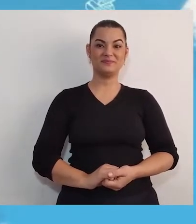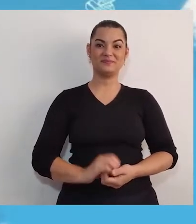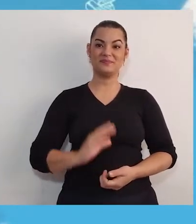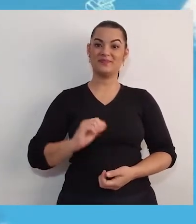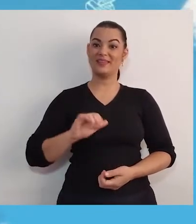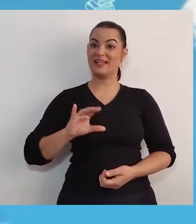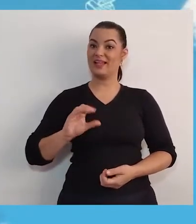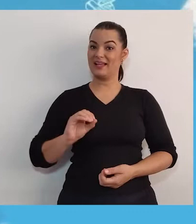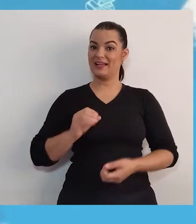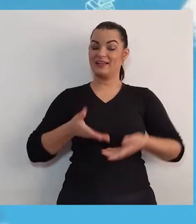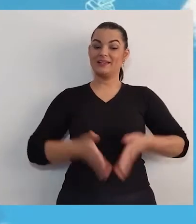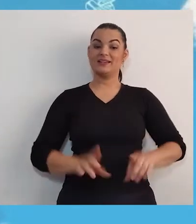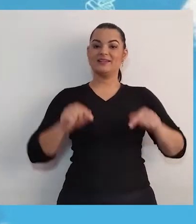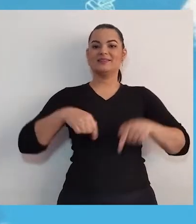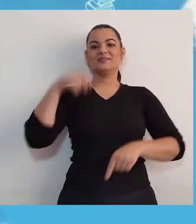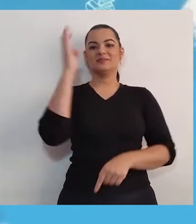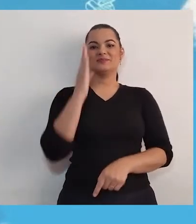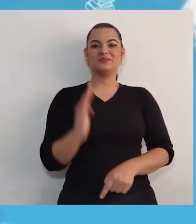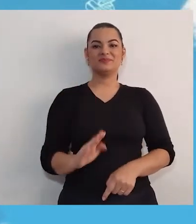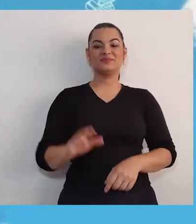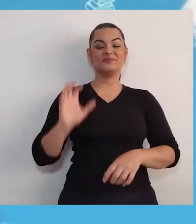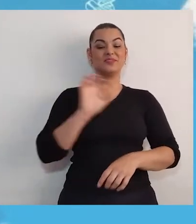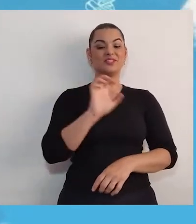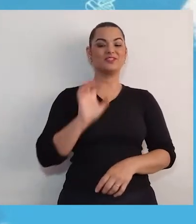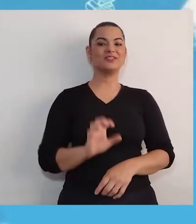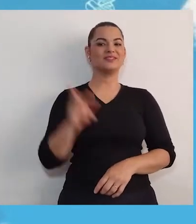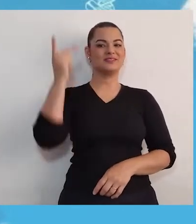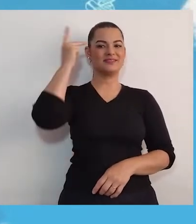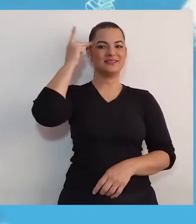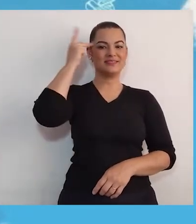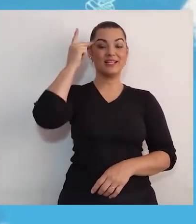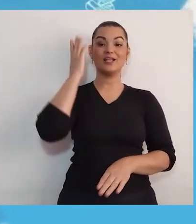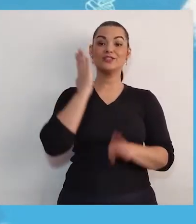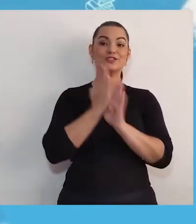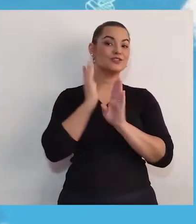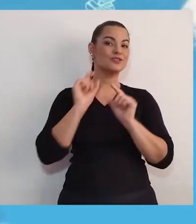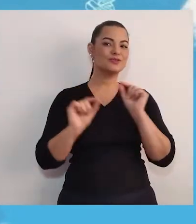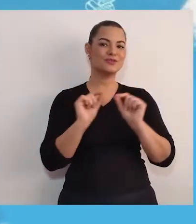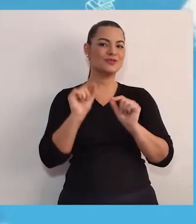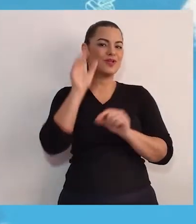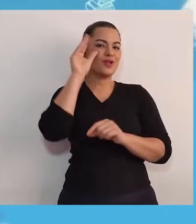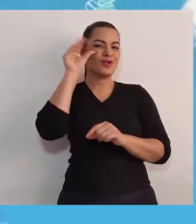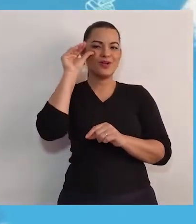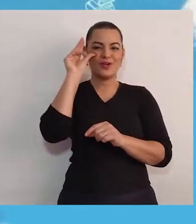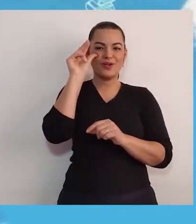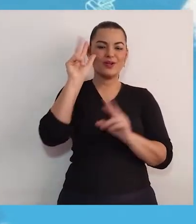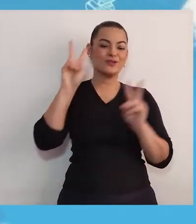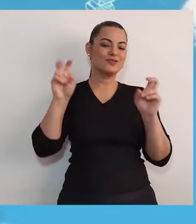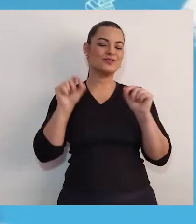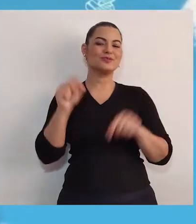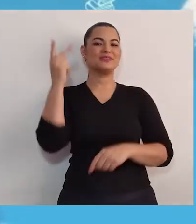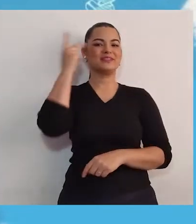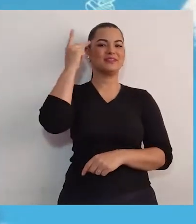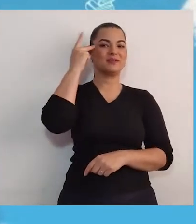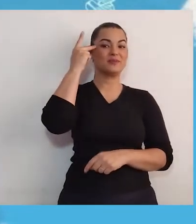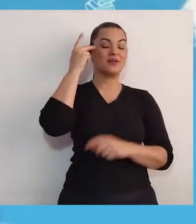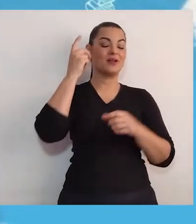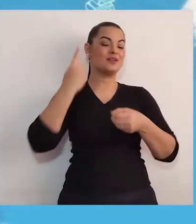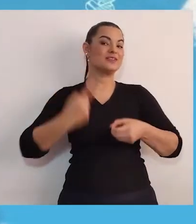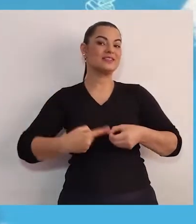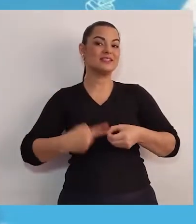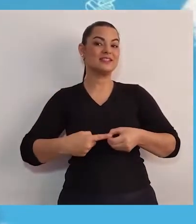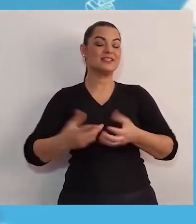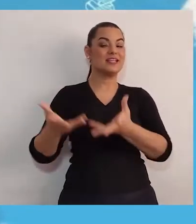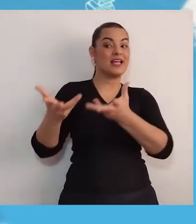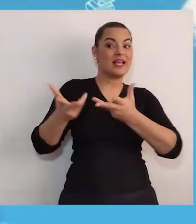O Caio nasceu no Brasil, no estado de São Paulo. Ele descobriu algumas curiosidades sobre São Paulo, cidade